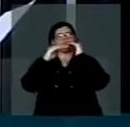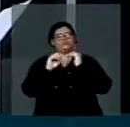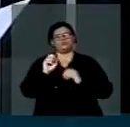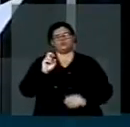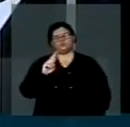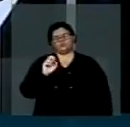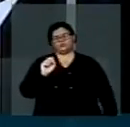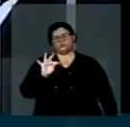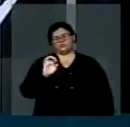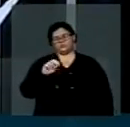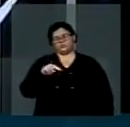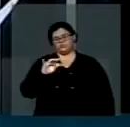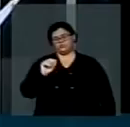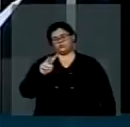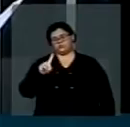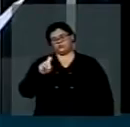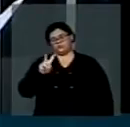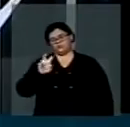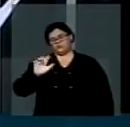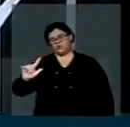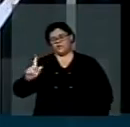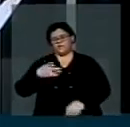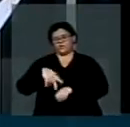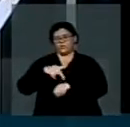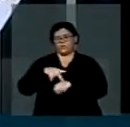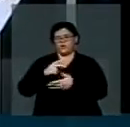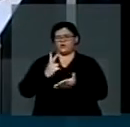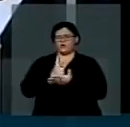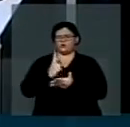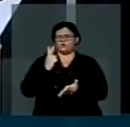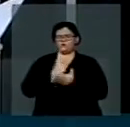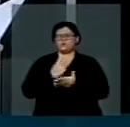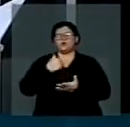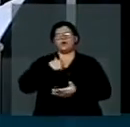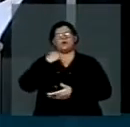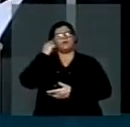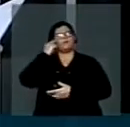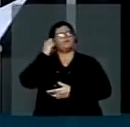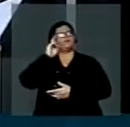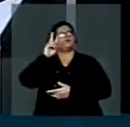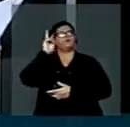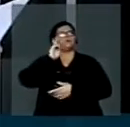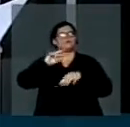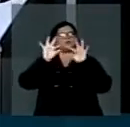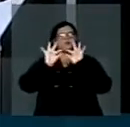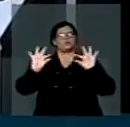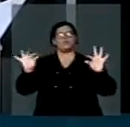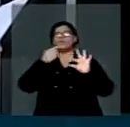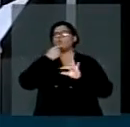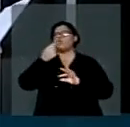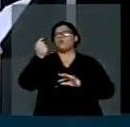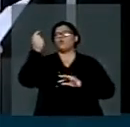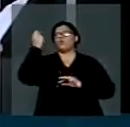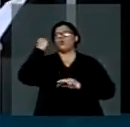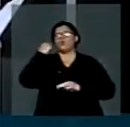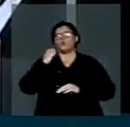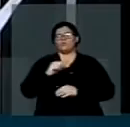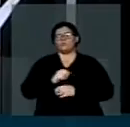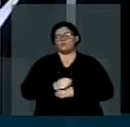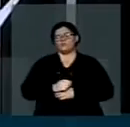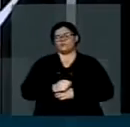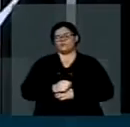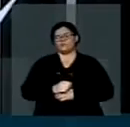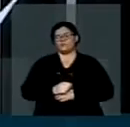do país. Nessas horas de dúvida, busco recordar a frase histórica do escritor e jornalista político audaz,